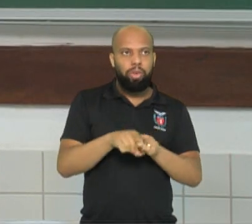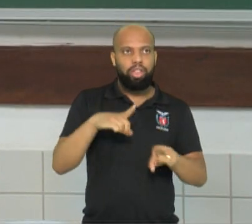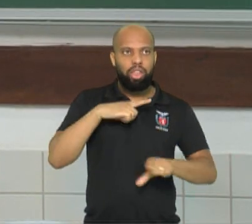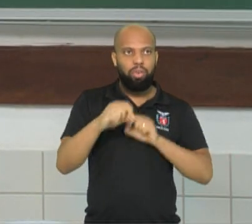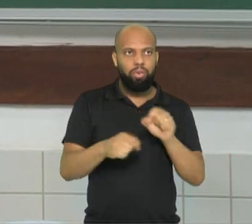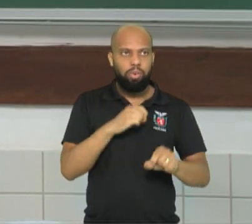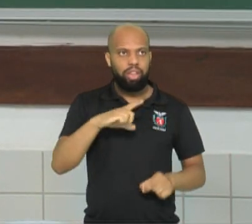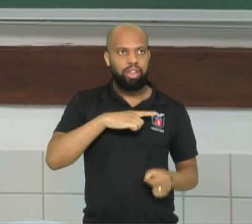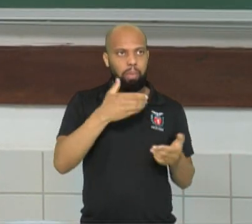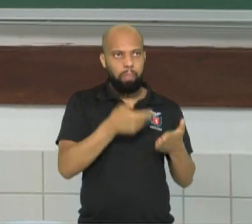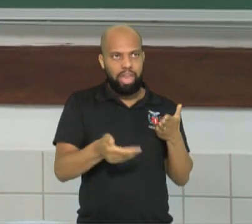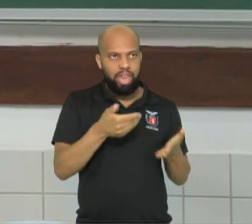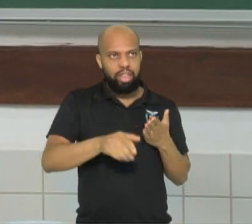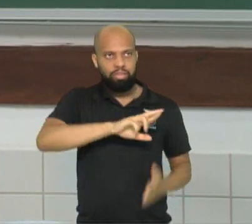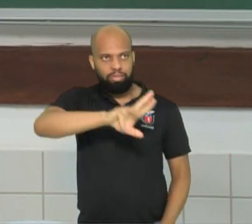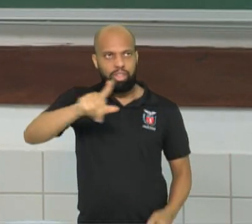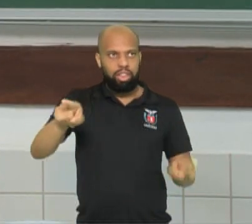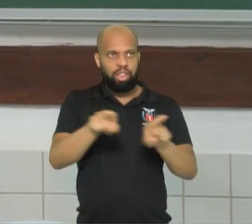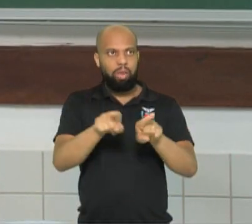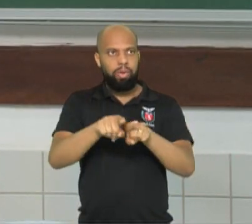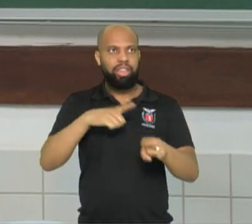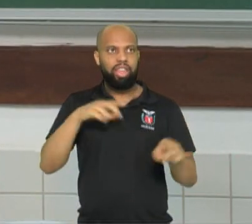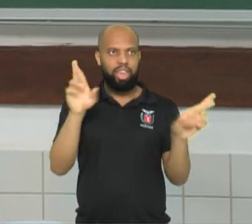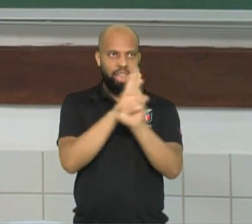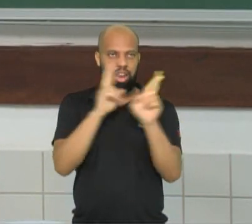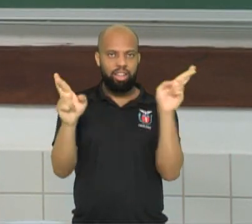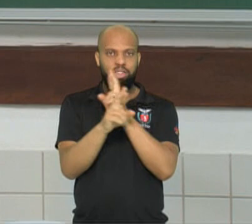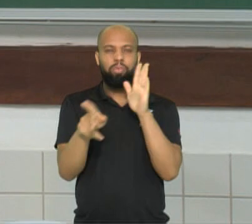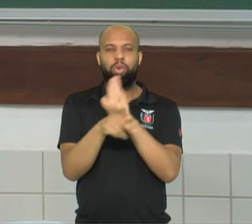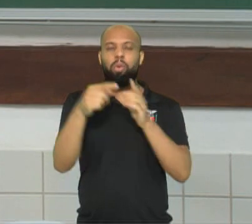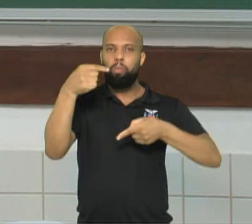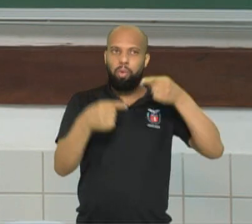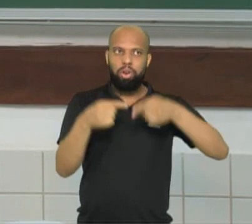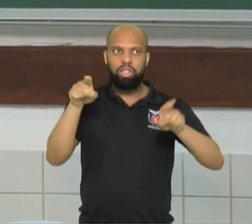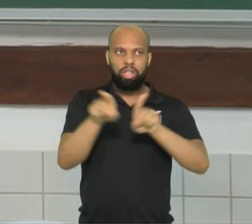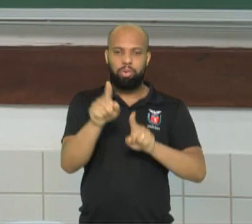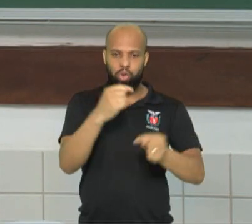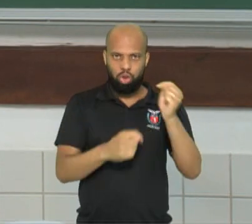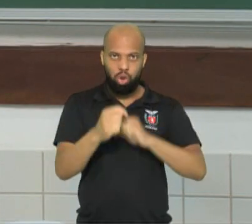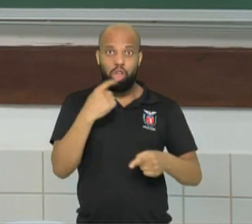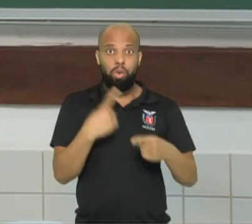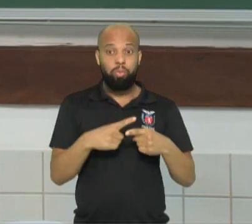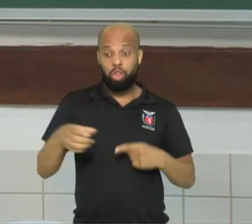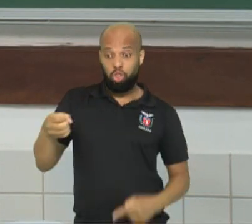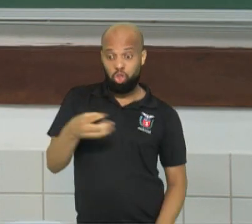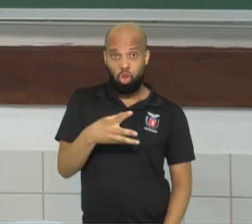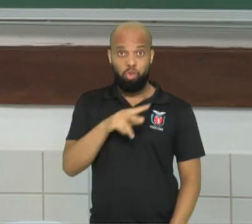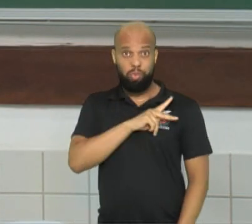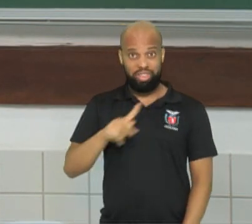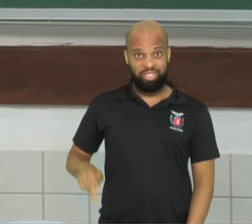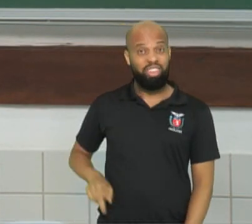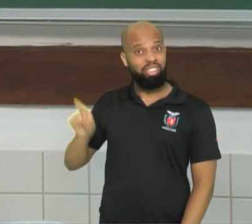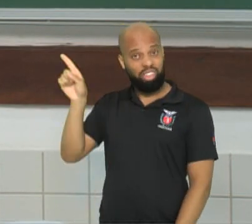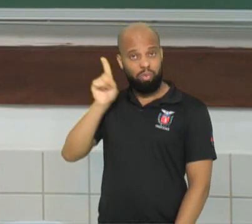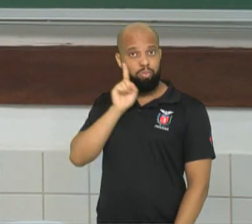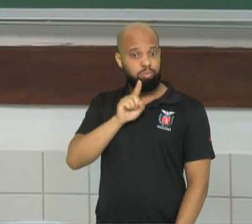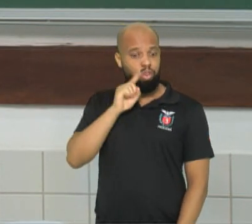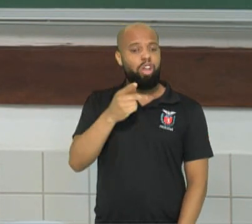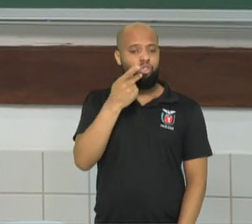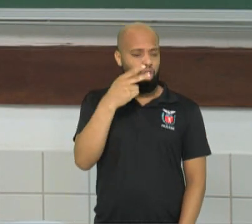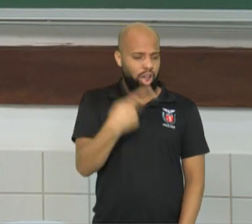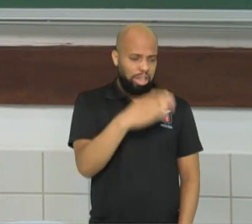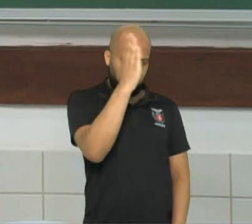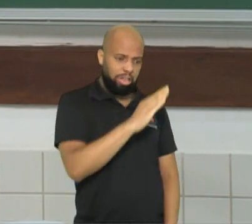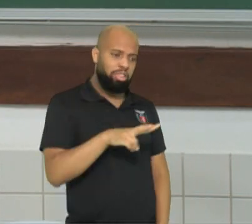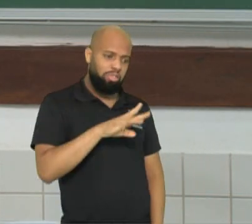os noticiários das últimas semanas, que o novo presidente dos Estados Unidos inclusive falou, né, que o Brasil pode sofrer sanções econômicas e políticas se